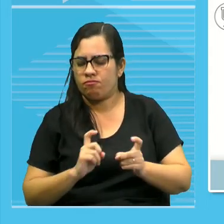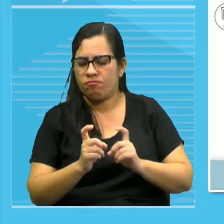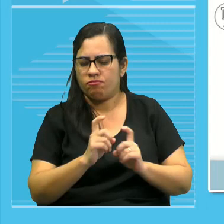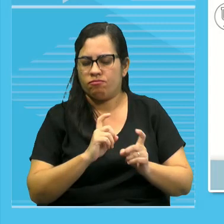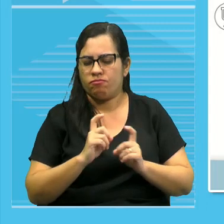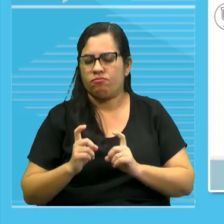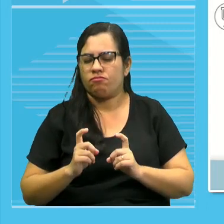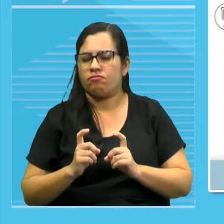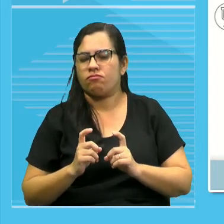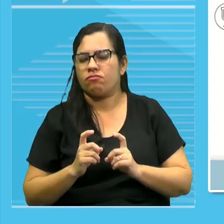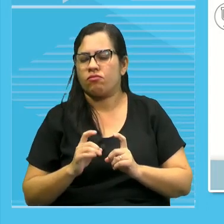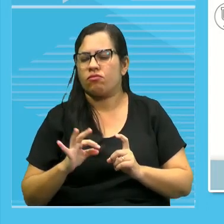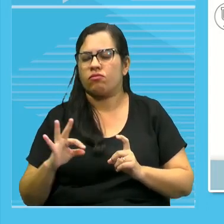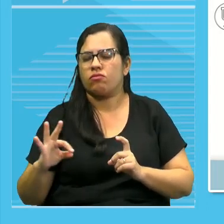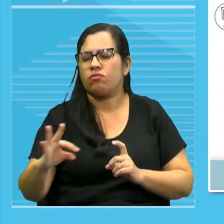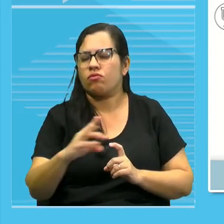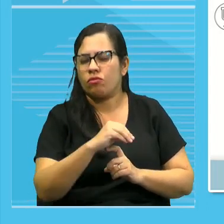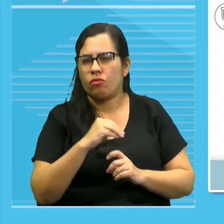definição